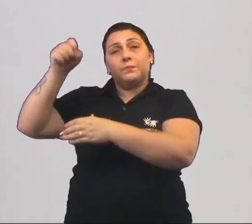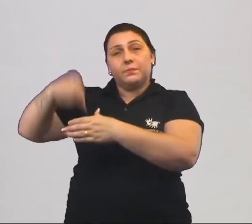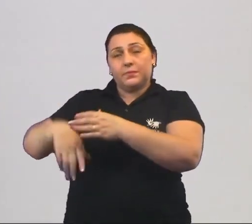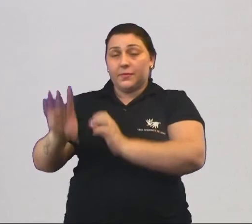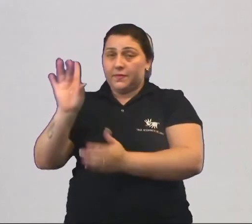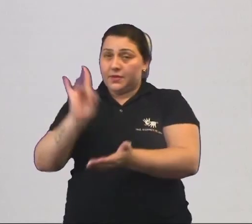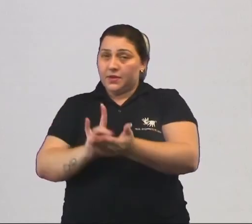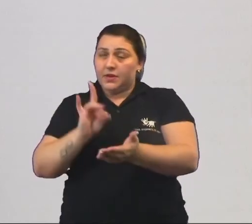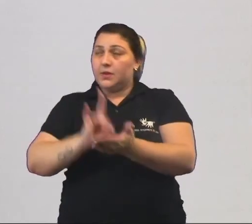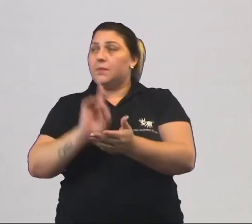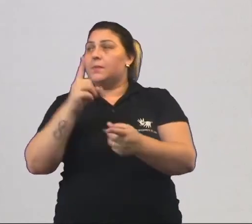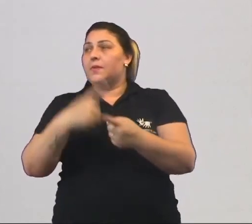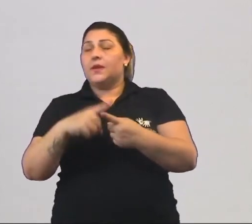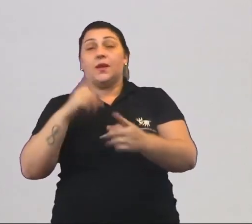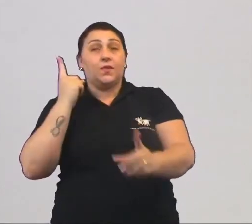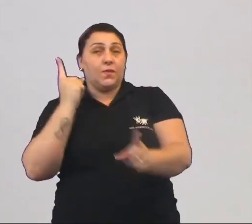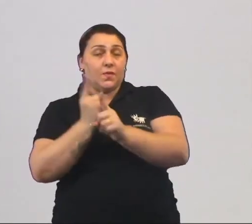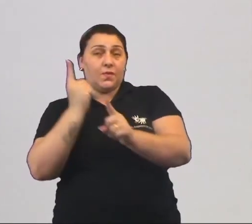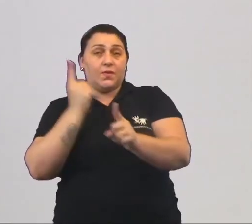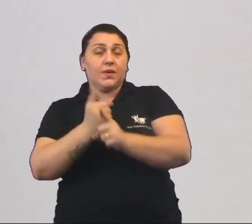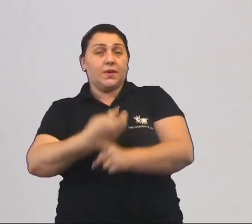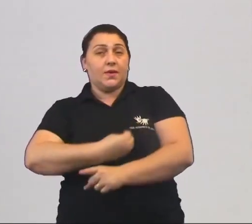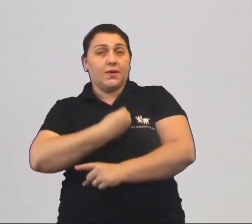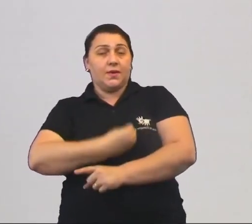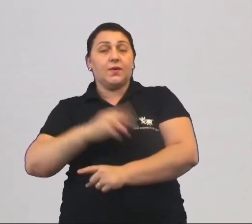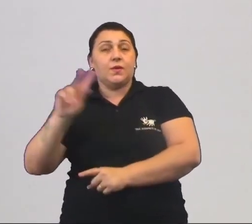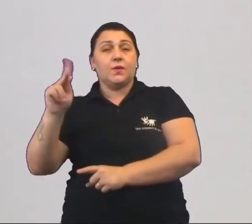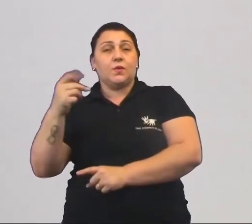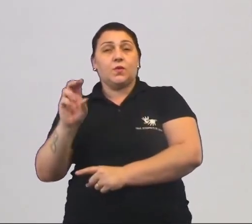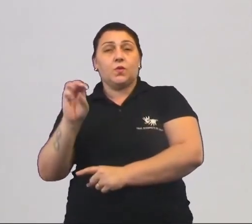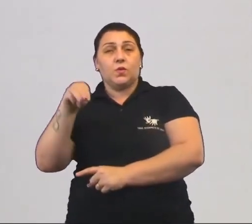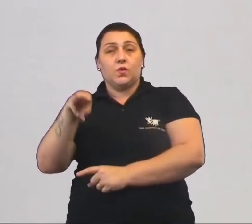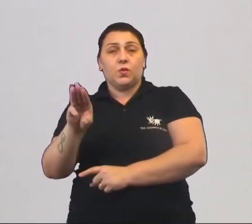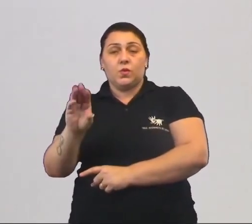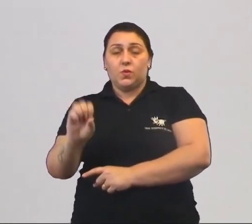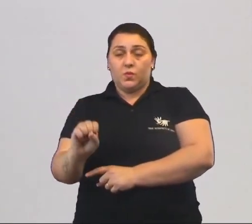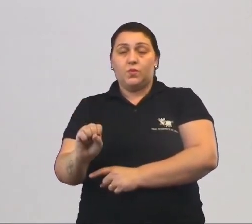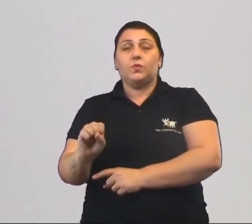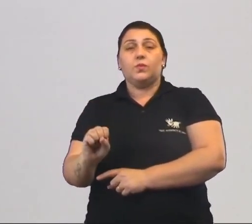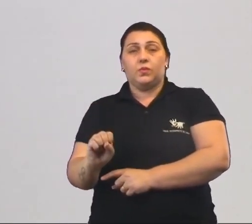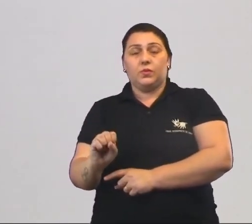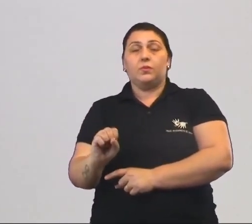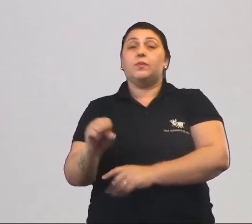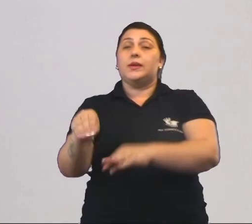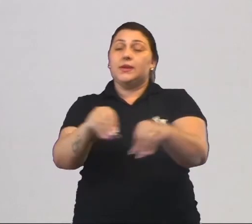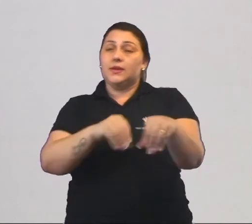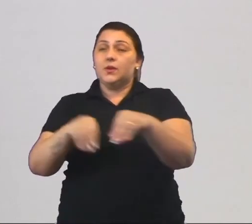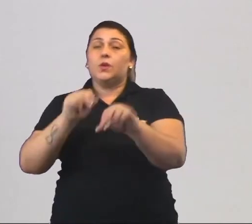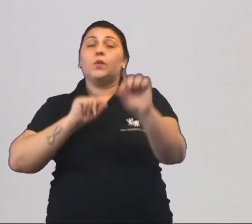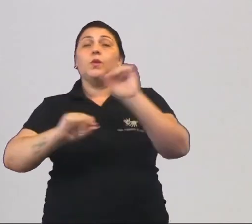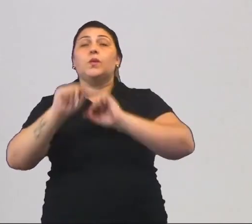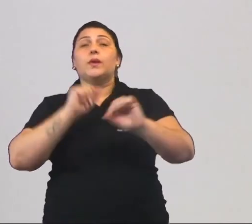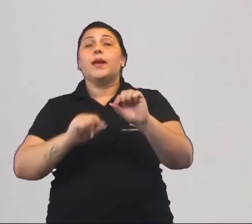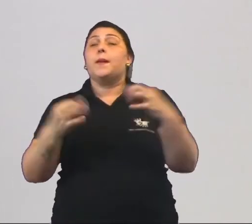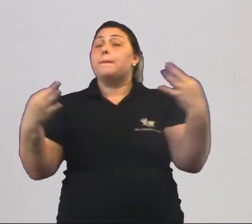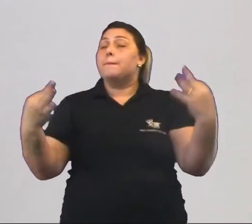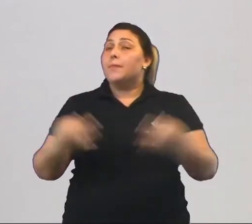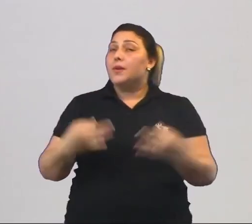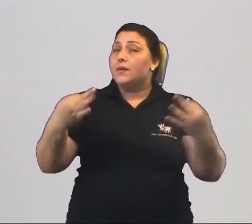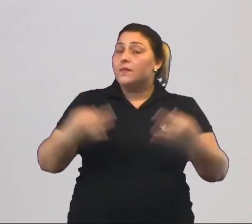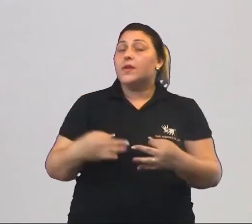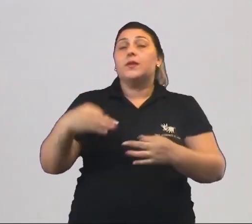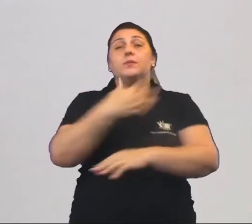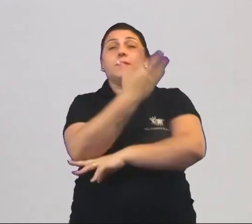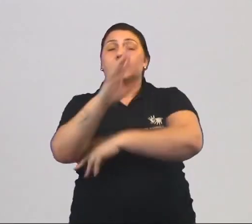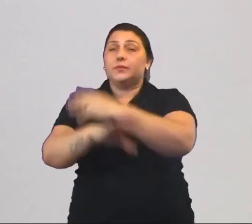não é mesmo? Porque nele nós encontramos a presença do humus e isso vai gerar umidade para esse solo, o que é ótimo para